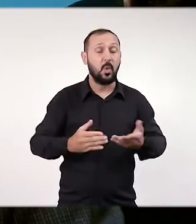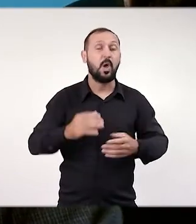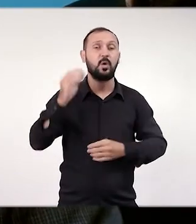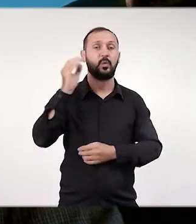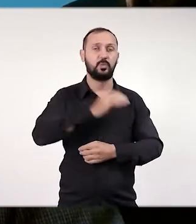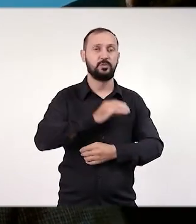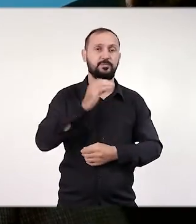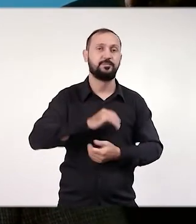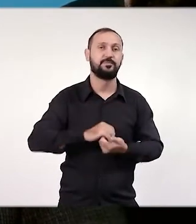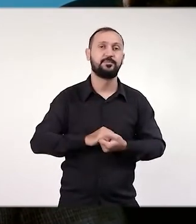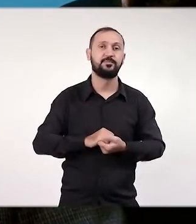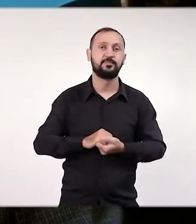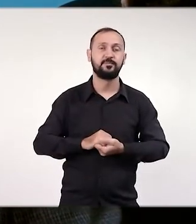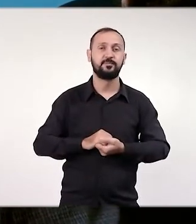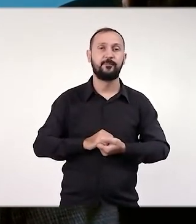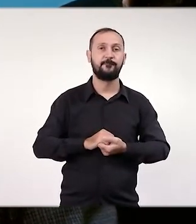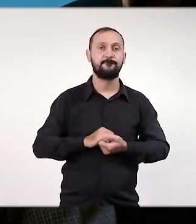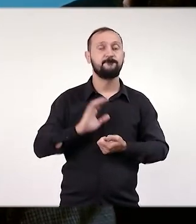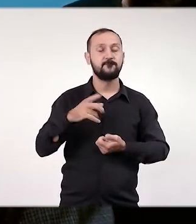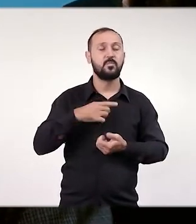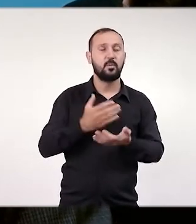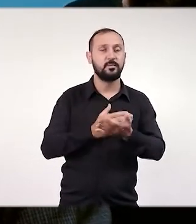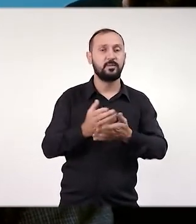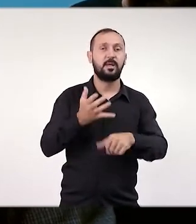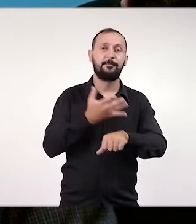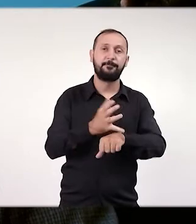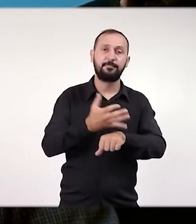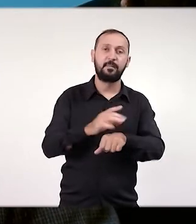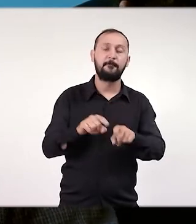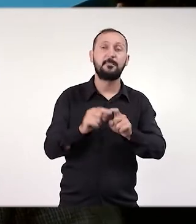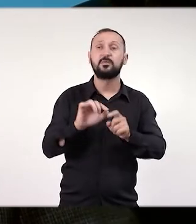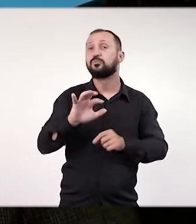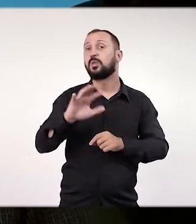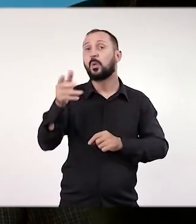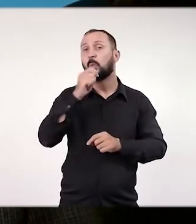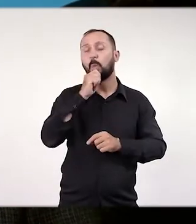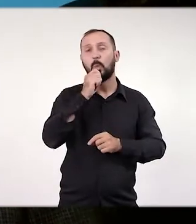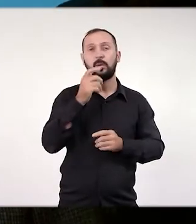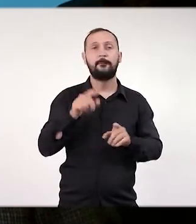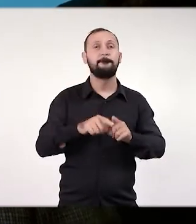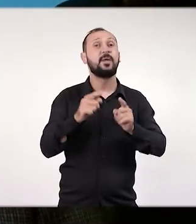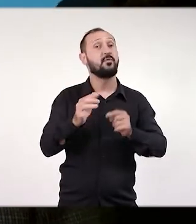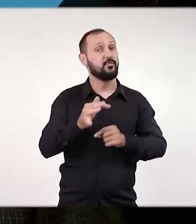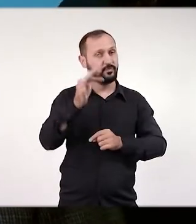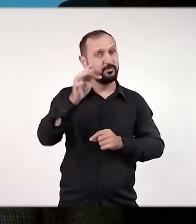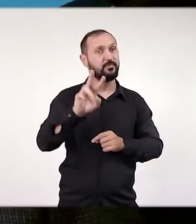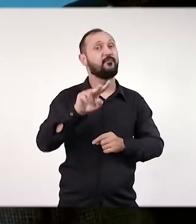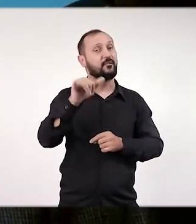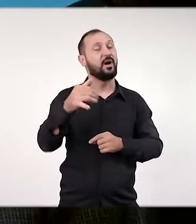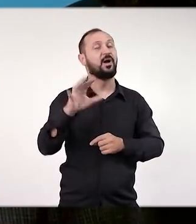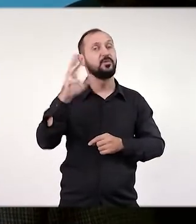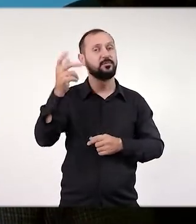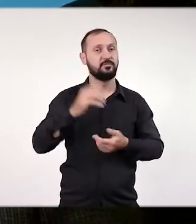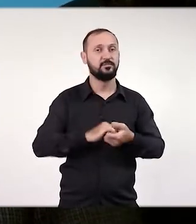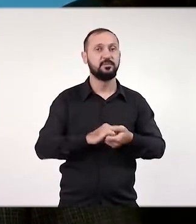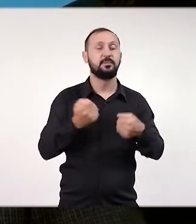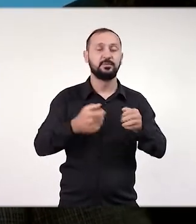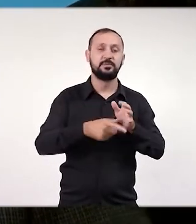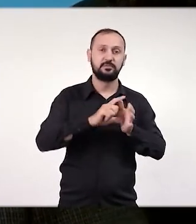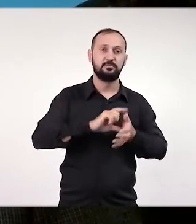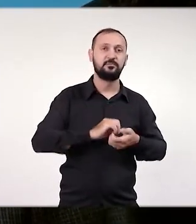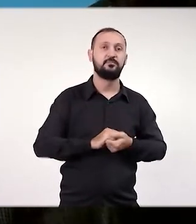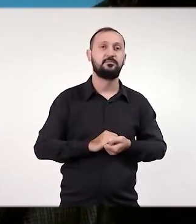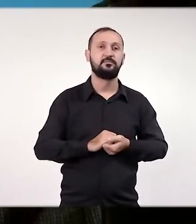atitude imediata, já colocando isso em prática. Mas isso não está ocorrendo ainda. Sim, mas vai ocorrer. Temos